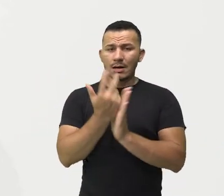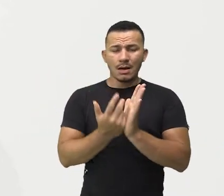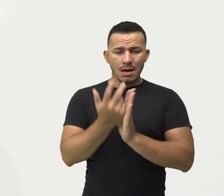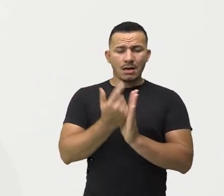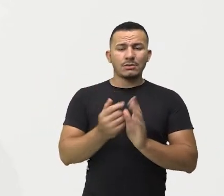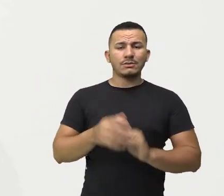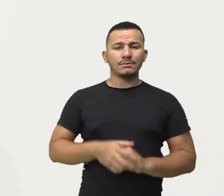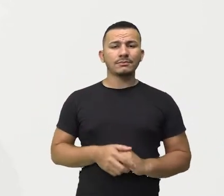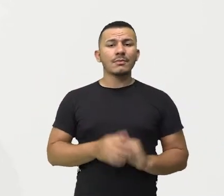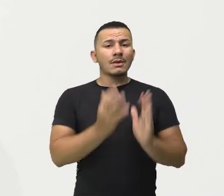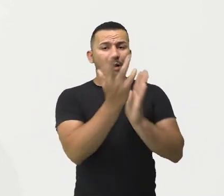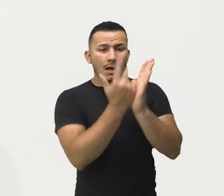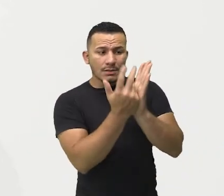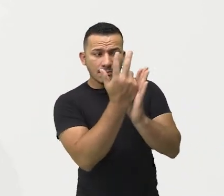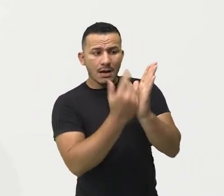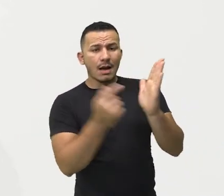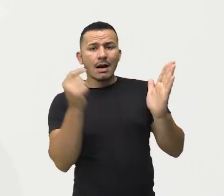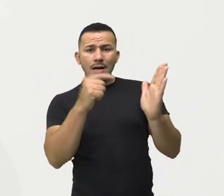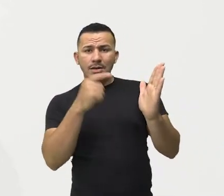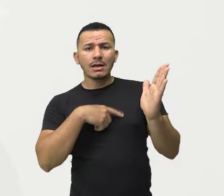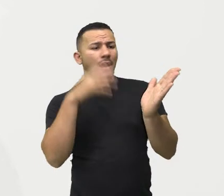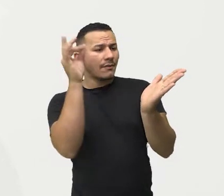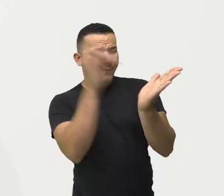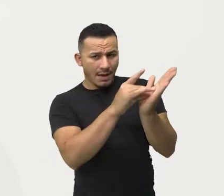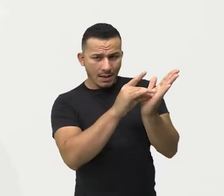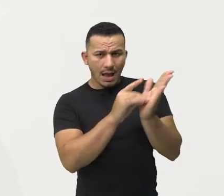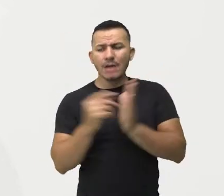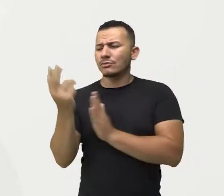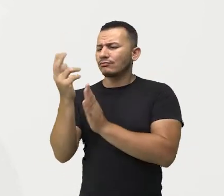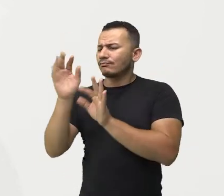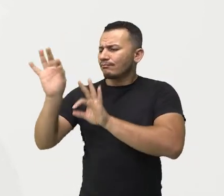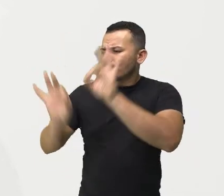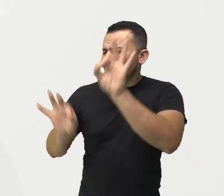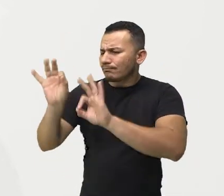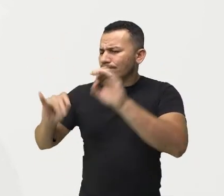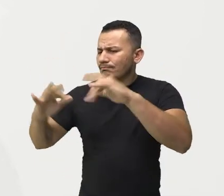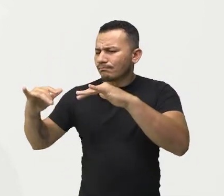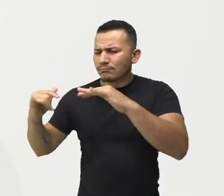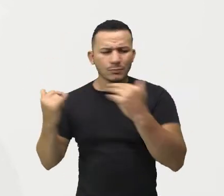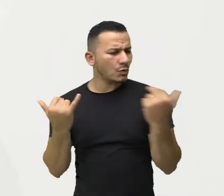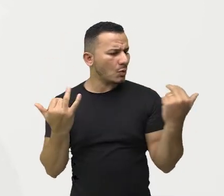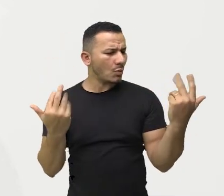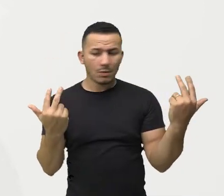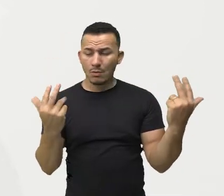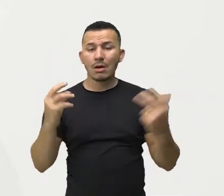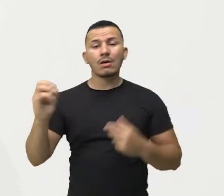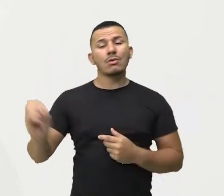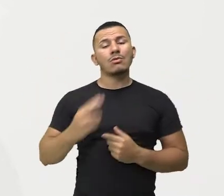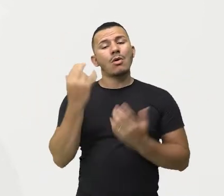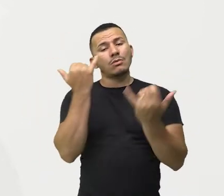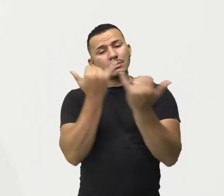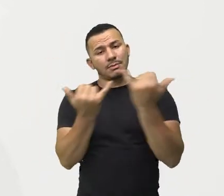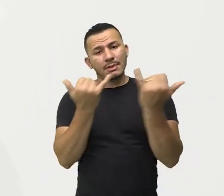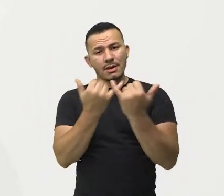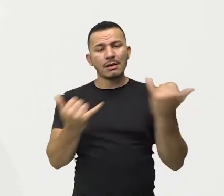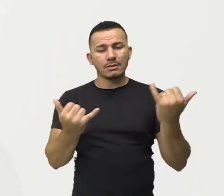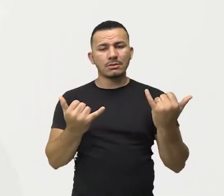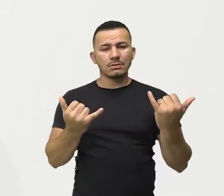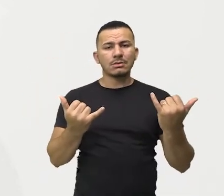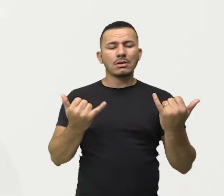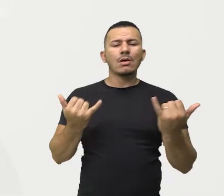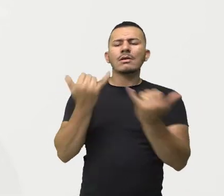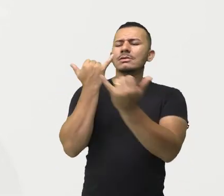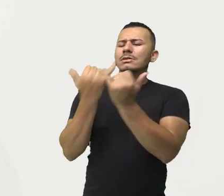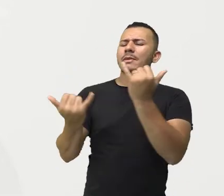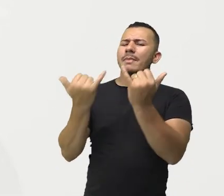De modo que possamos obter figuras iguais ou semelhantes. Quando se diz semelhante,